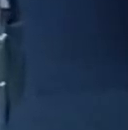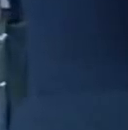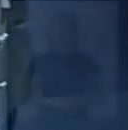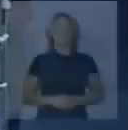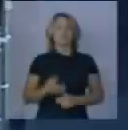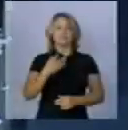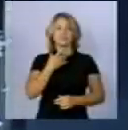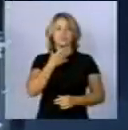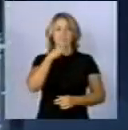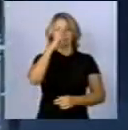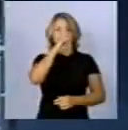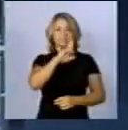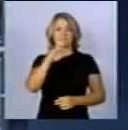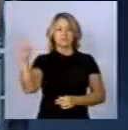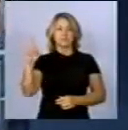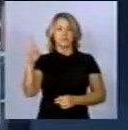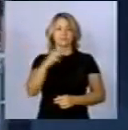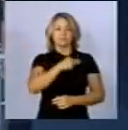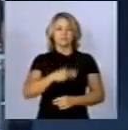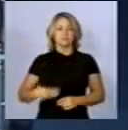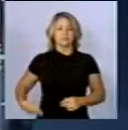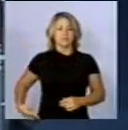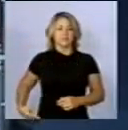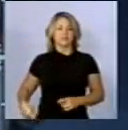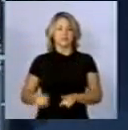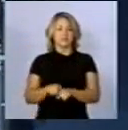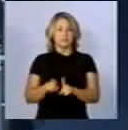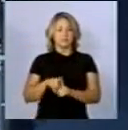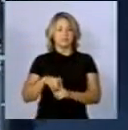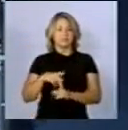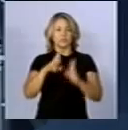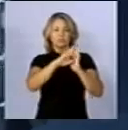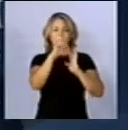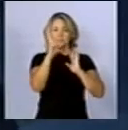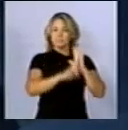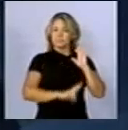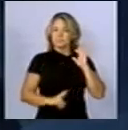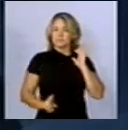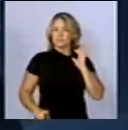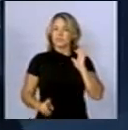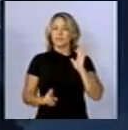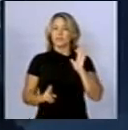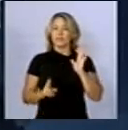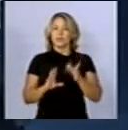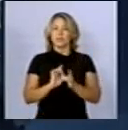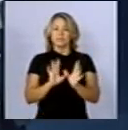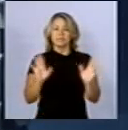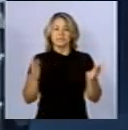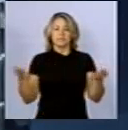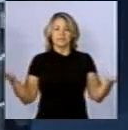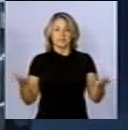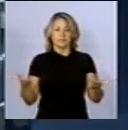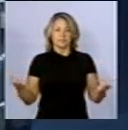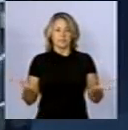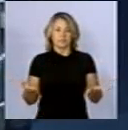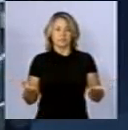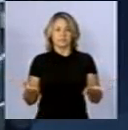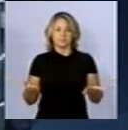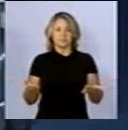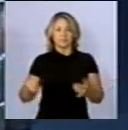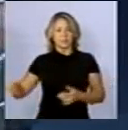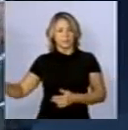Excelentíssimo senhor ministro, senhor subelator, permito-me nessa nessa